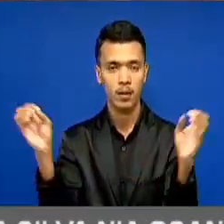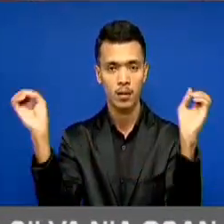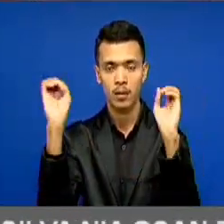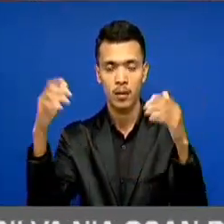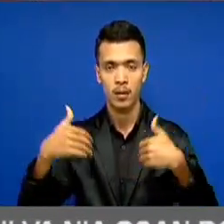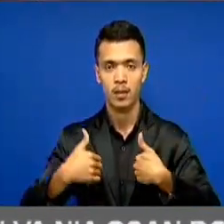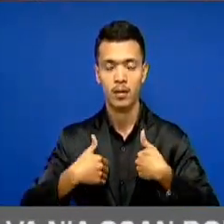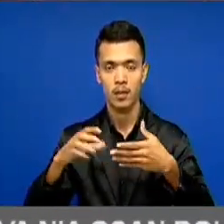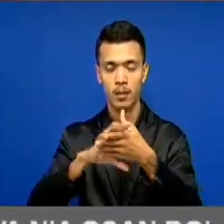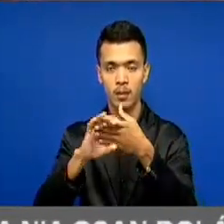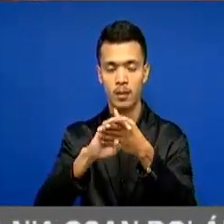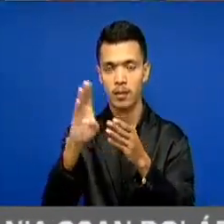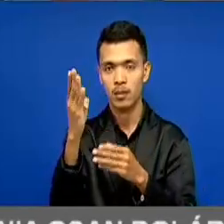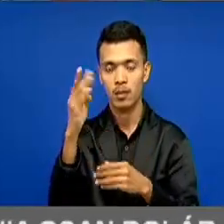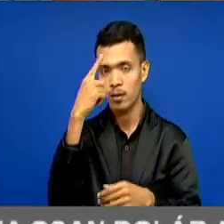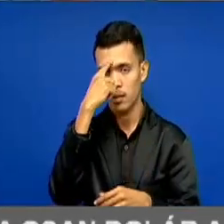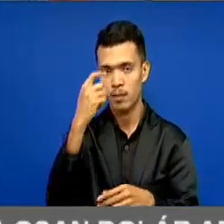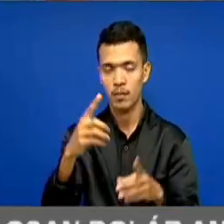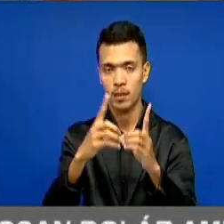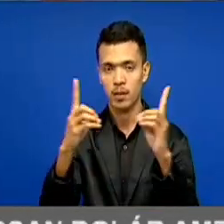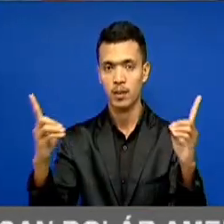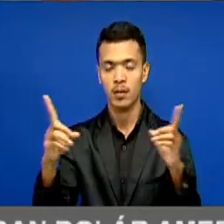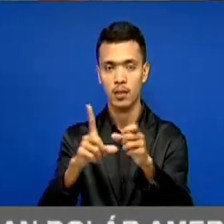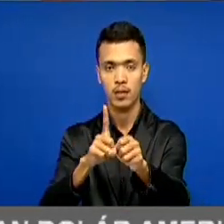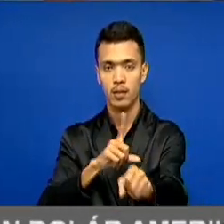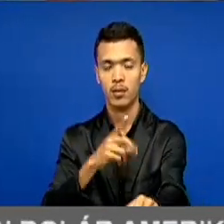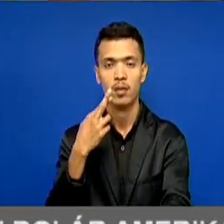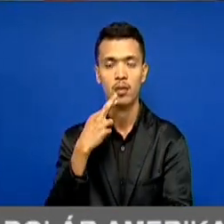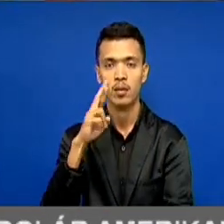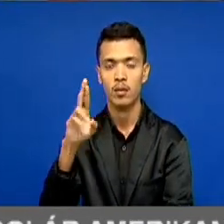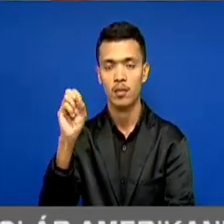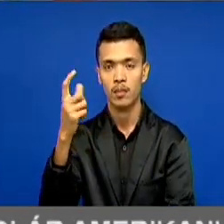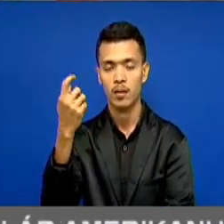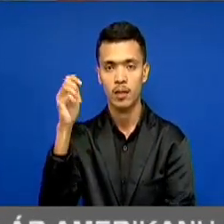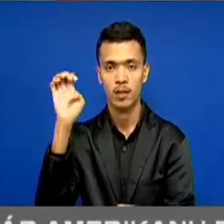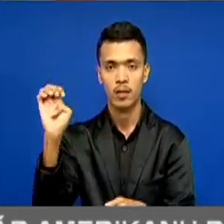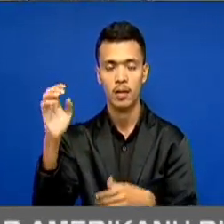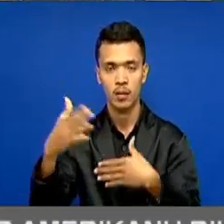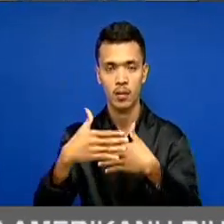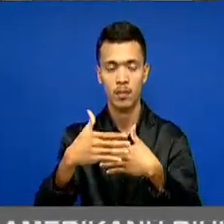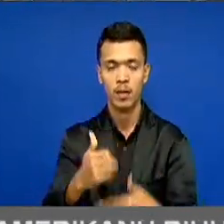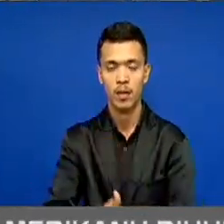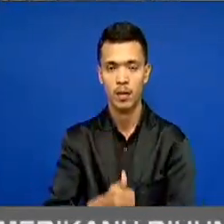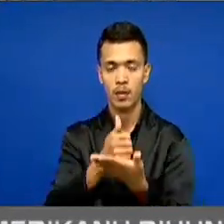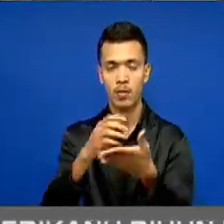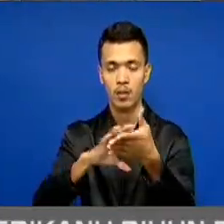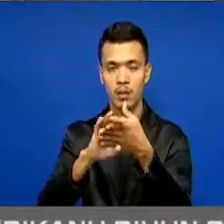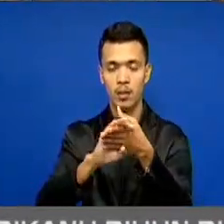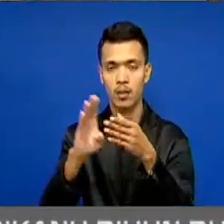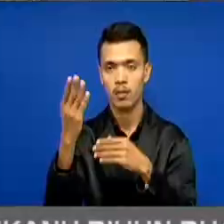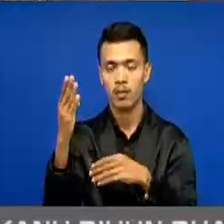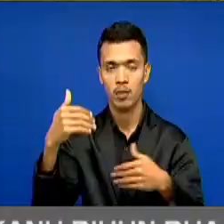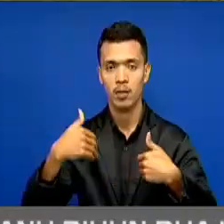tamba distância tu batrata e município doc tamba ne recomenda ba estai a tu hak basic atendimento cartão eleitoral ba comunidade Sira e